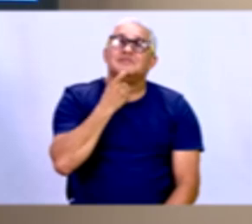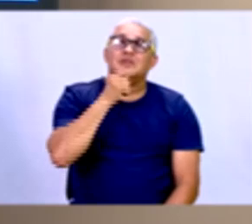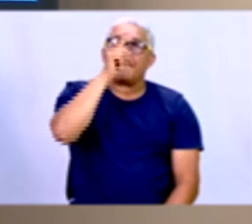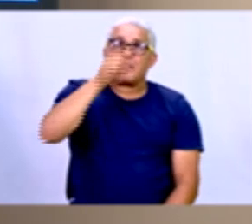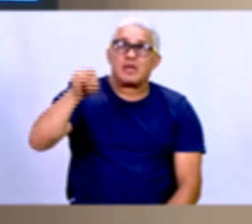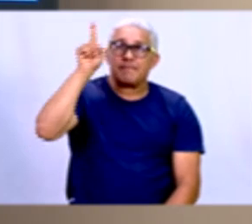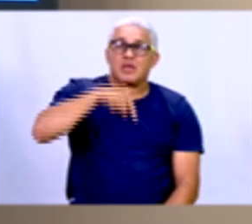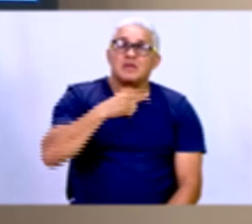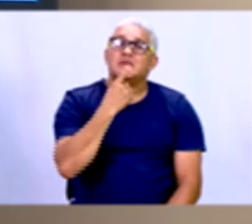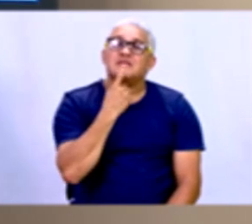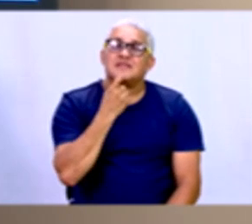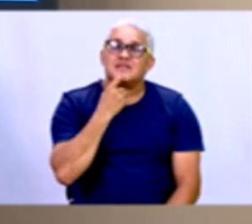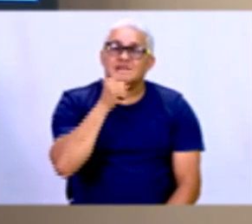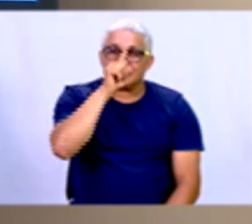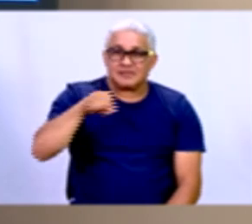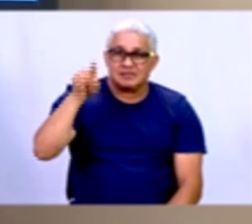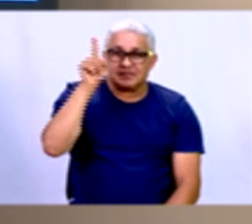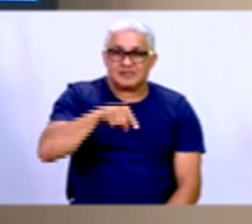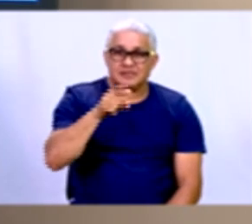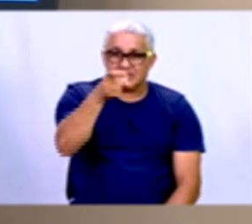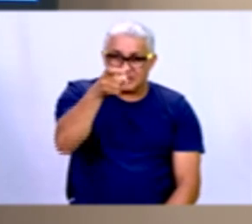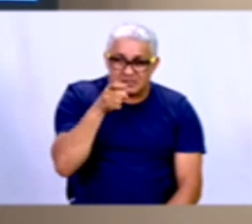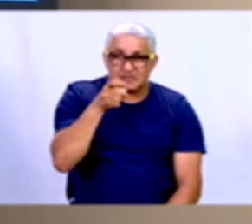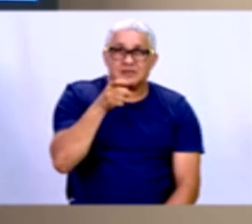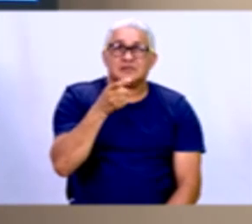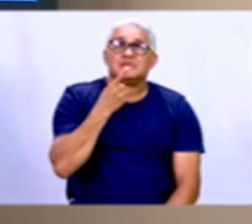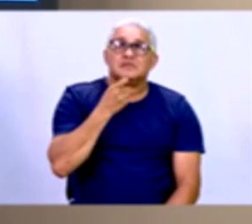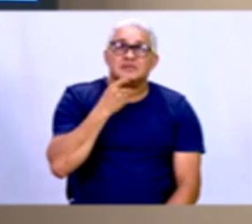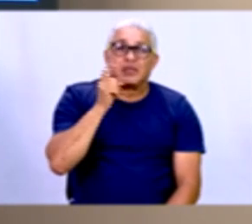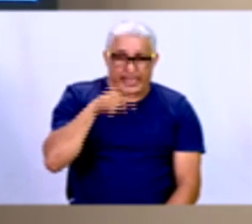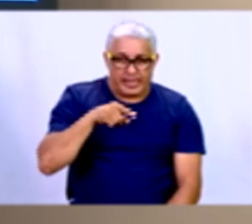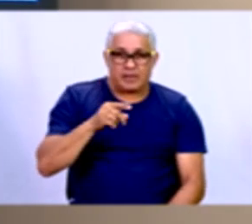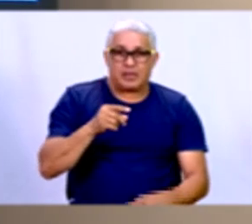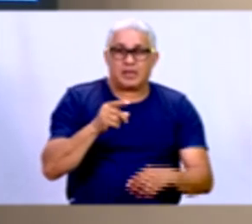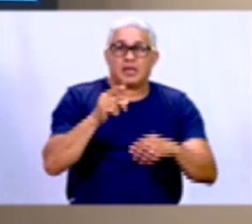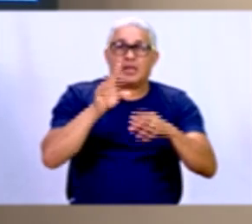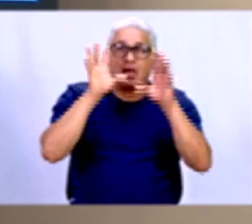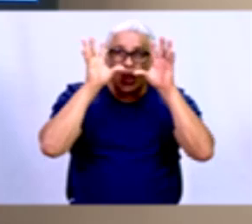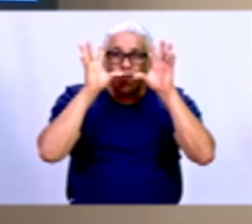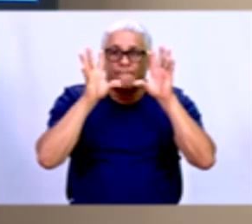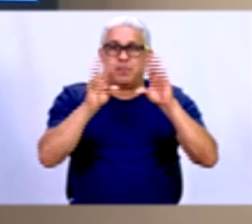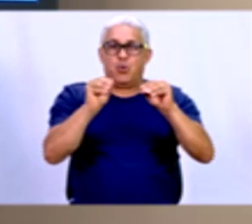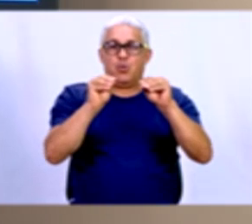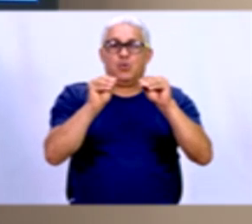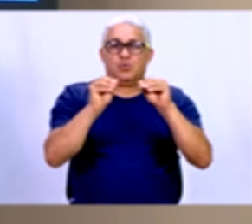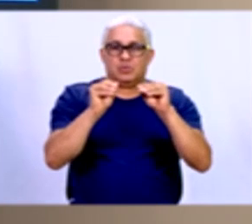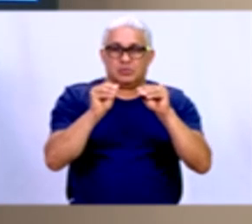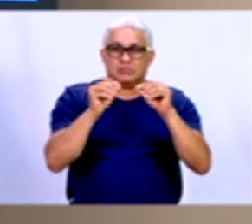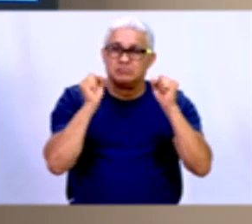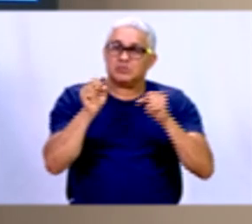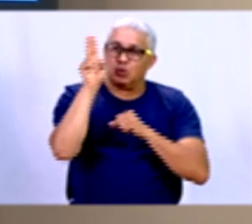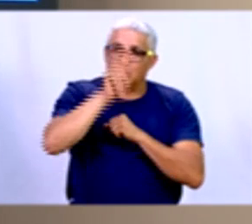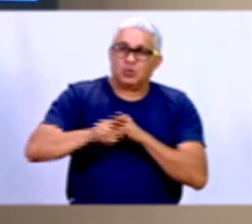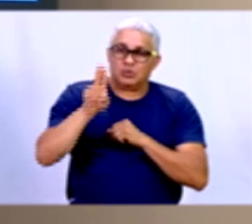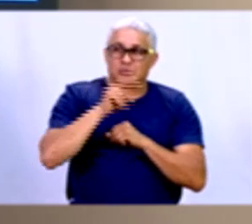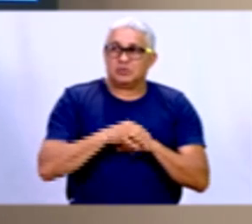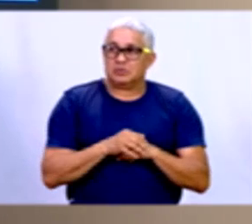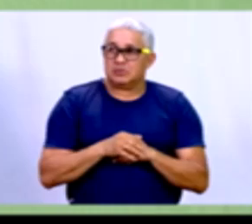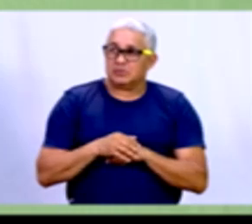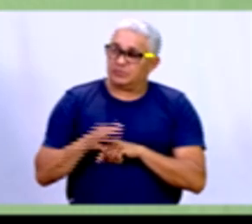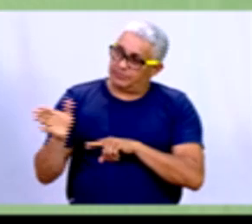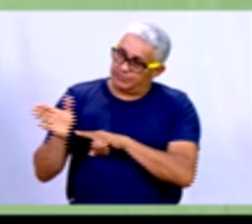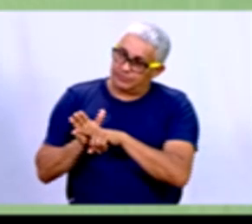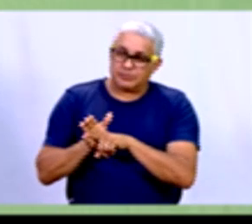do ambiente. Então, esses recursos eles podem e devem ser utilizados. Professor, para a